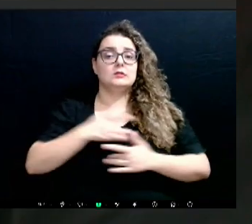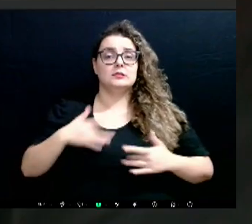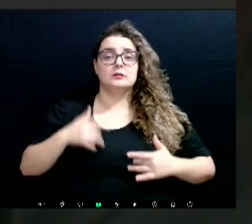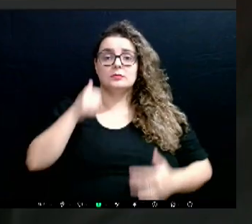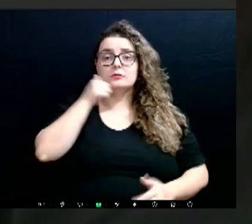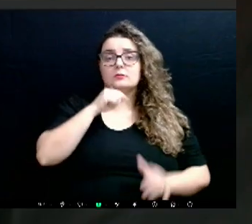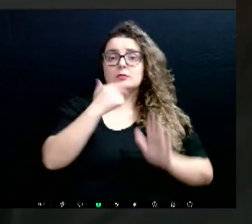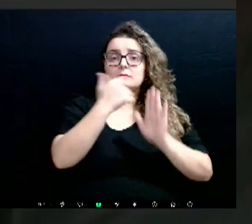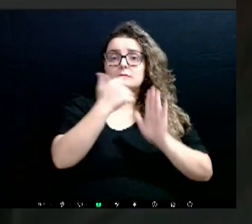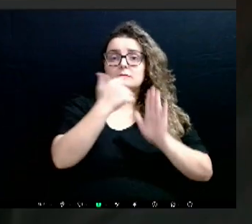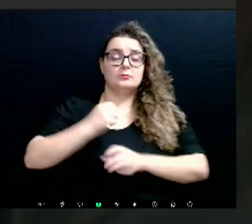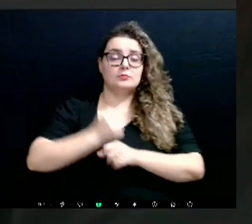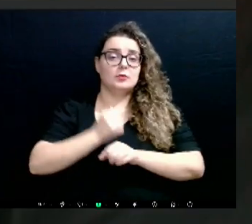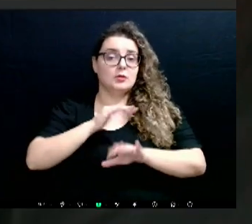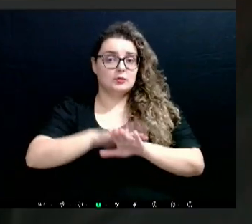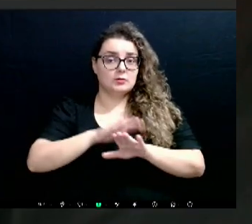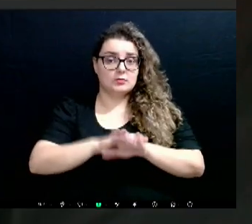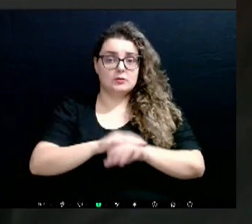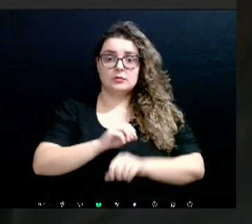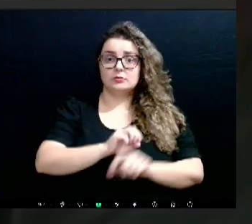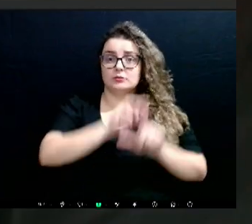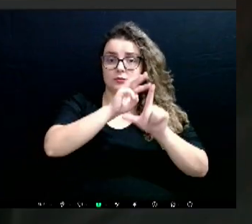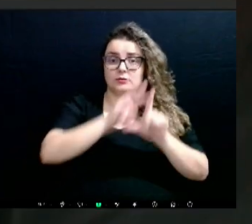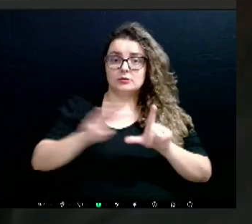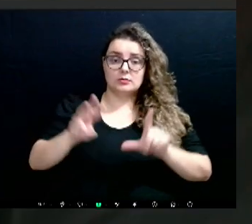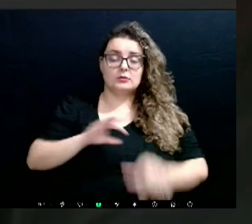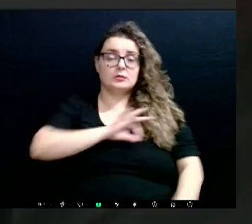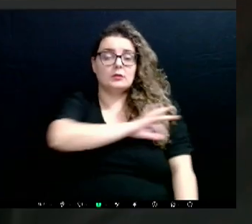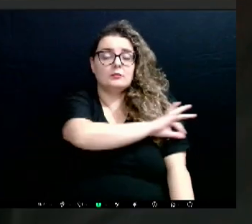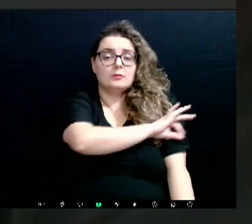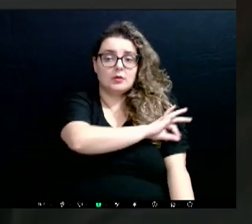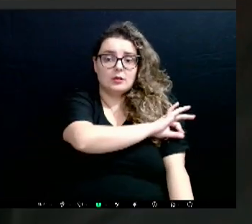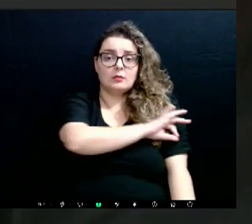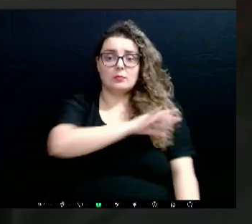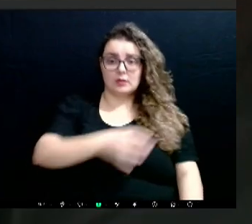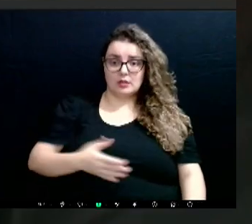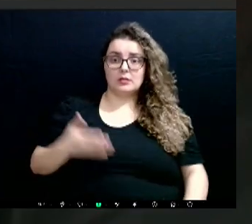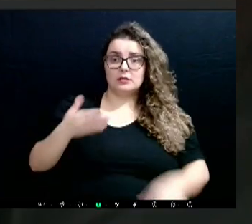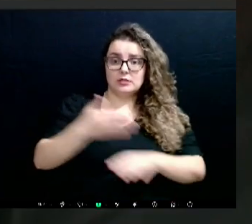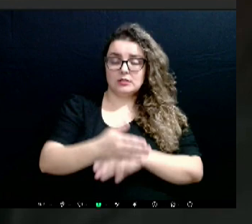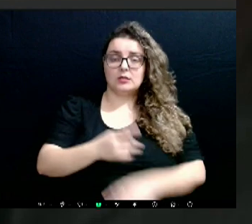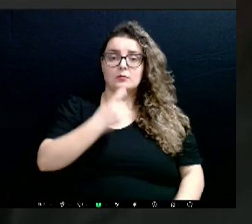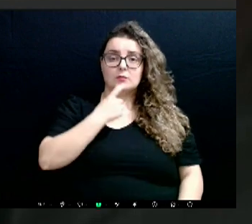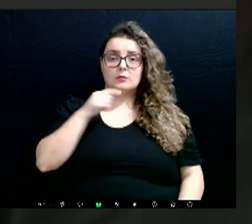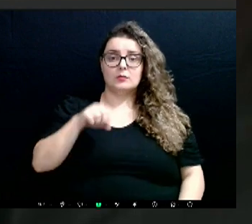das atividades está disponível no portal da Prefeitura, Você acessa lá